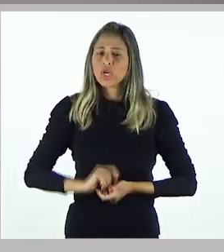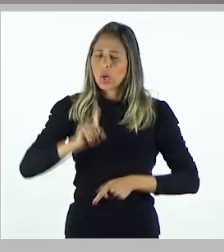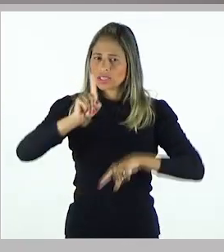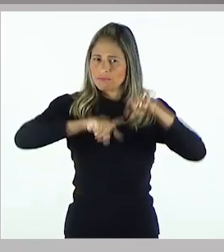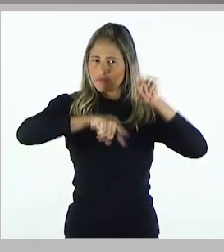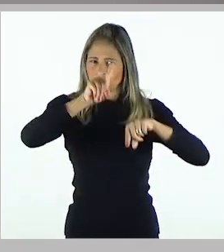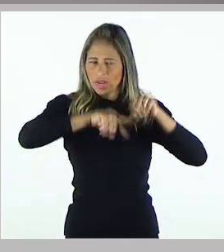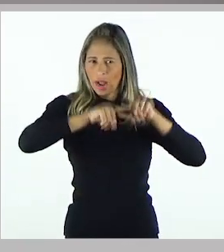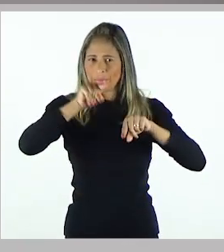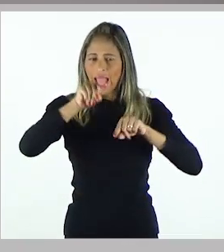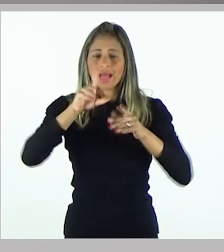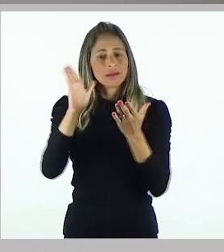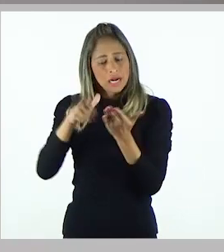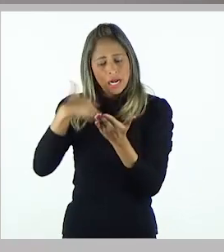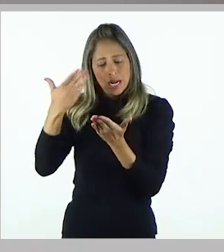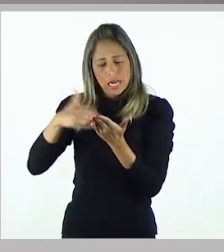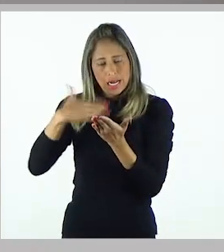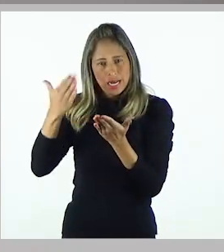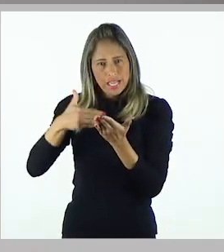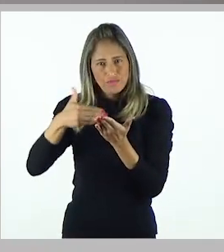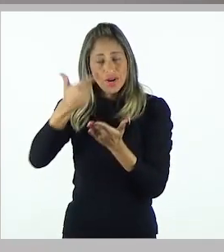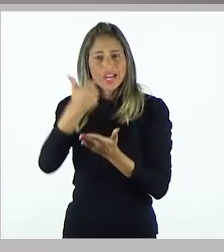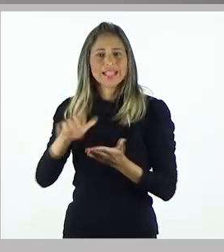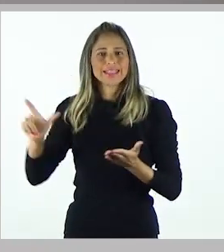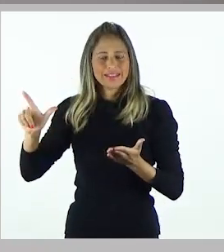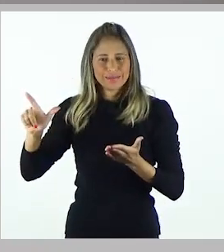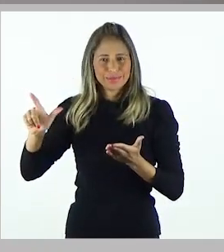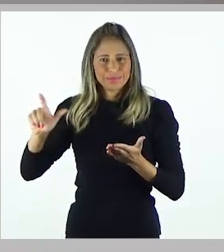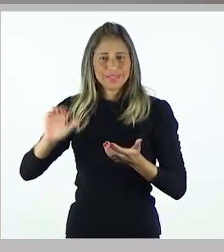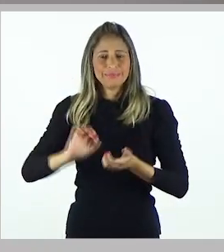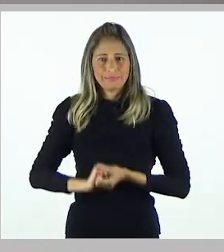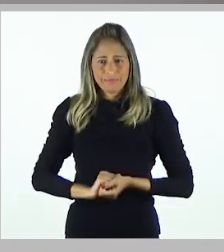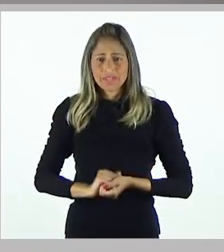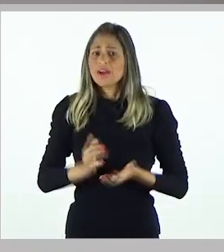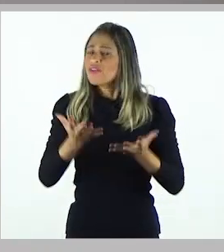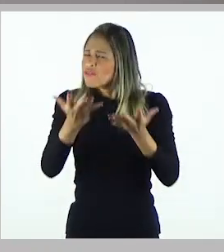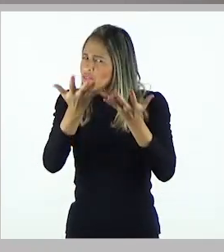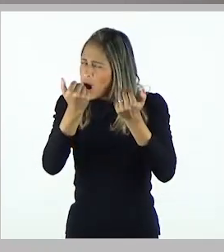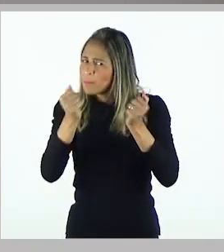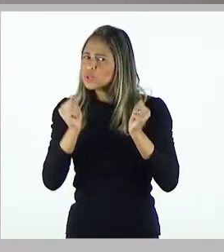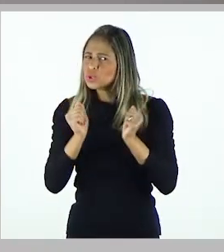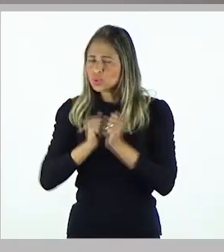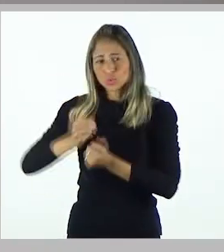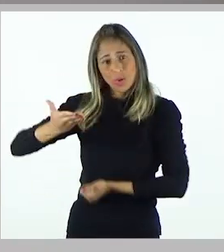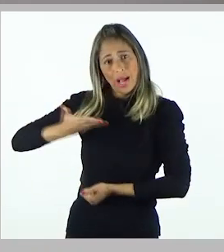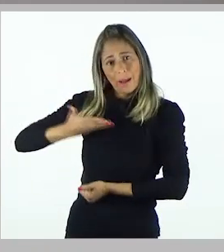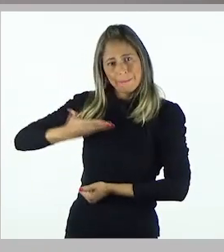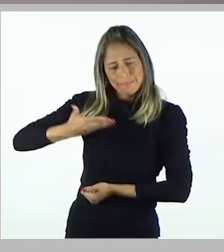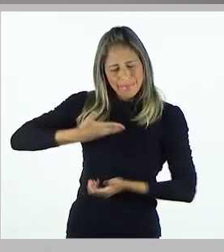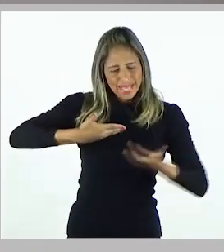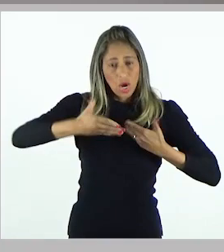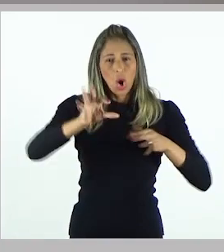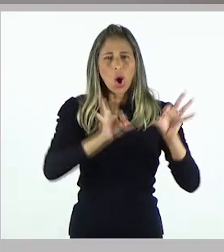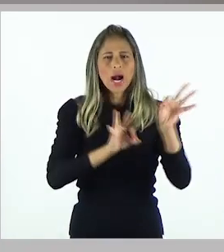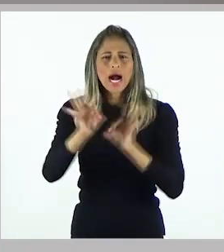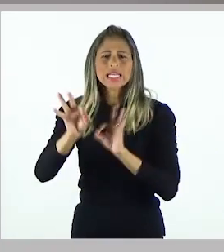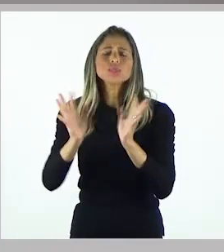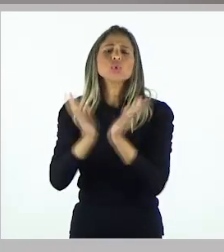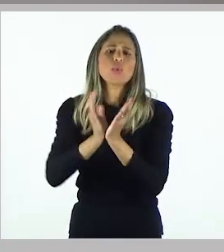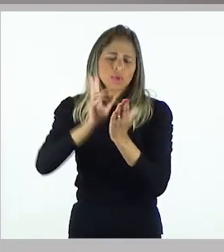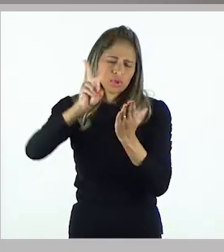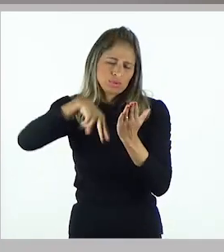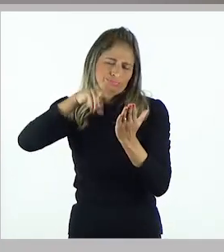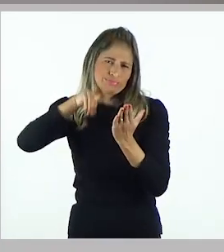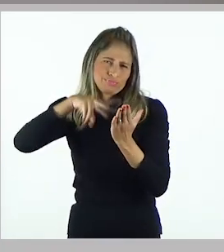nossa ferramenta é o livro de literatura. Reúna você, colegas e amigos, e organize um clube